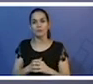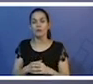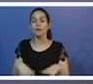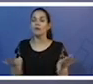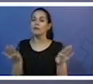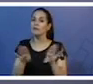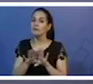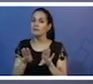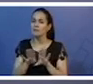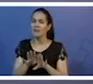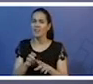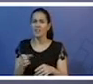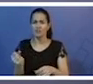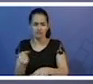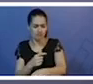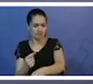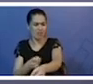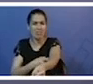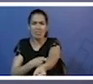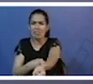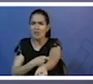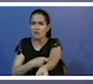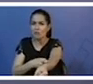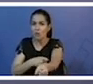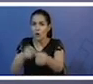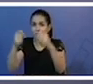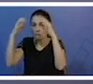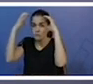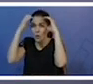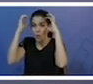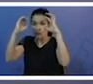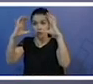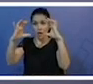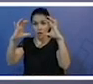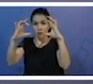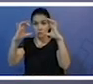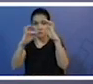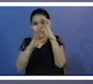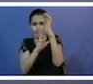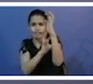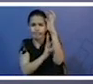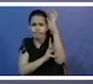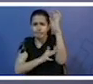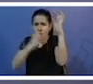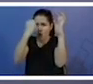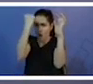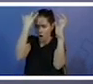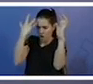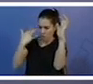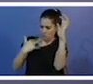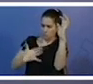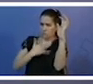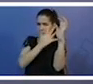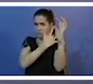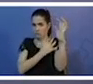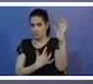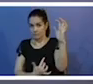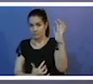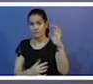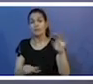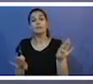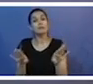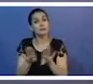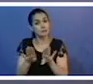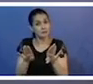impulsos nervosos do cérebro para todo o corpo. Então, ele participa dessa transmissão de impulsos? Ele